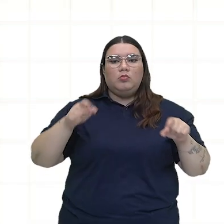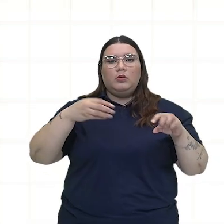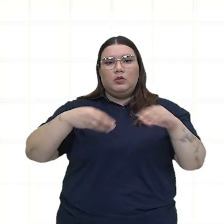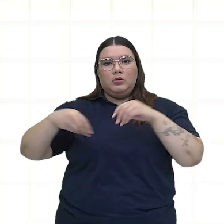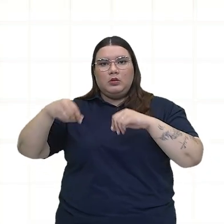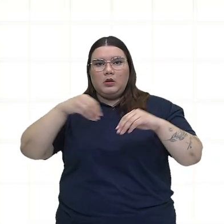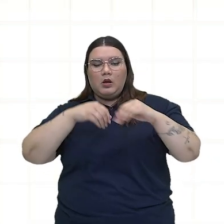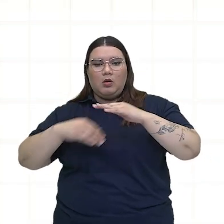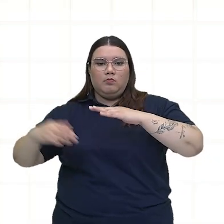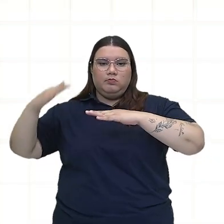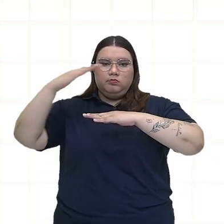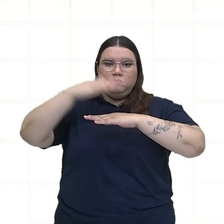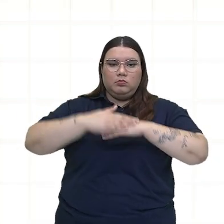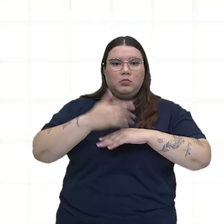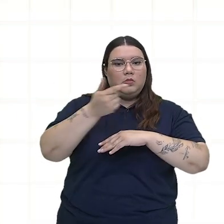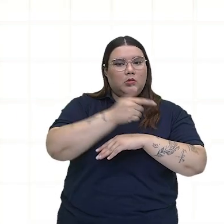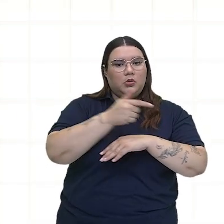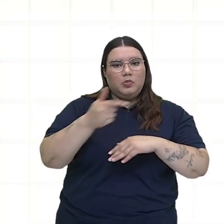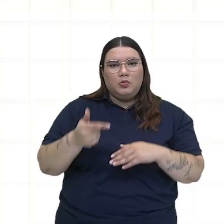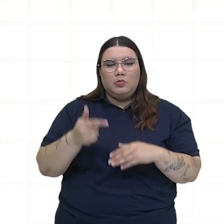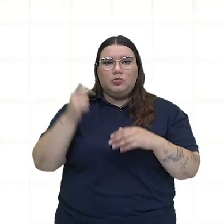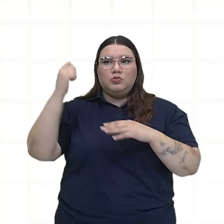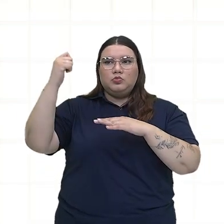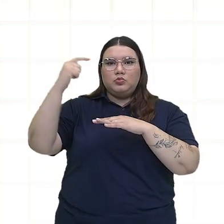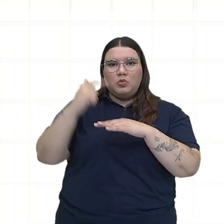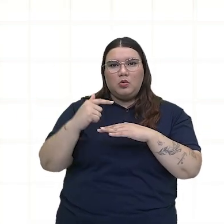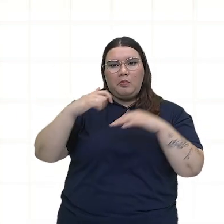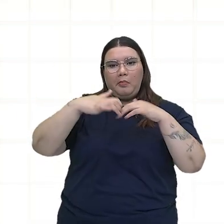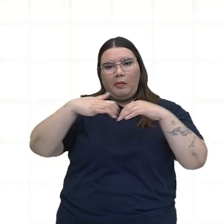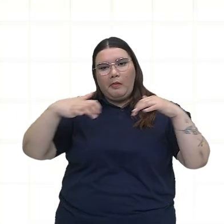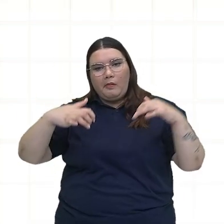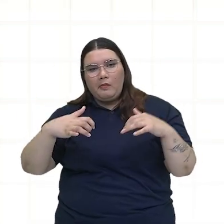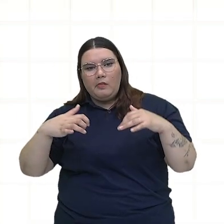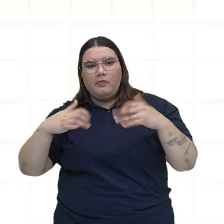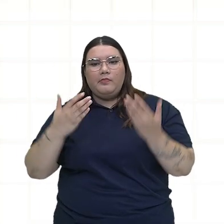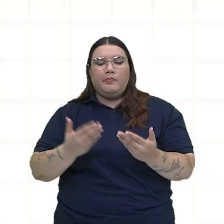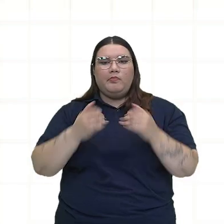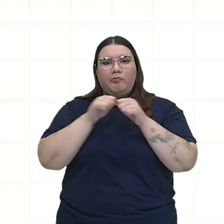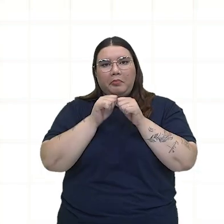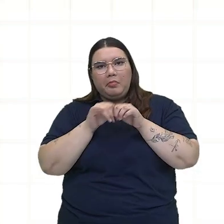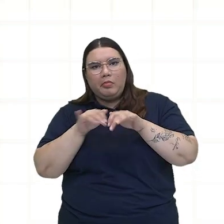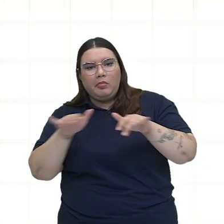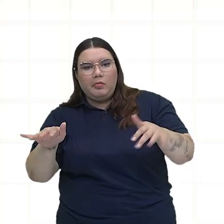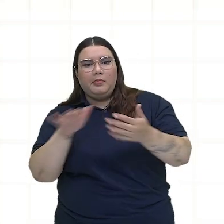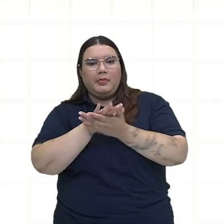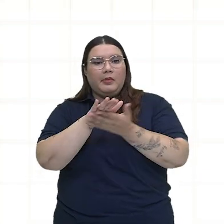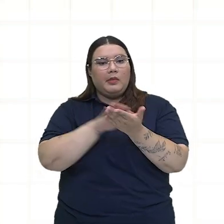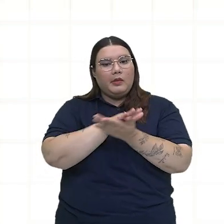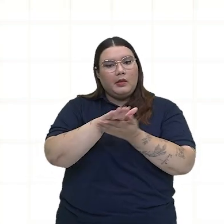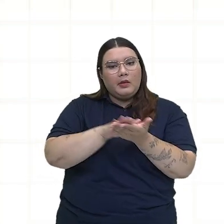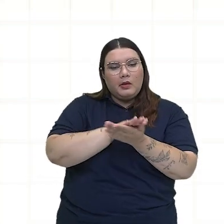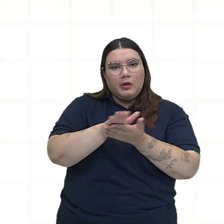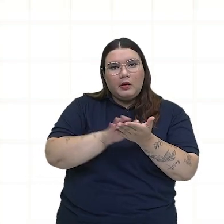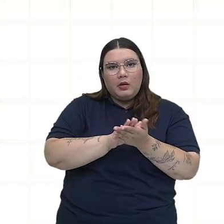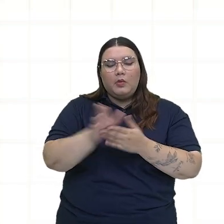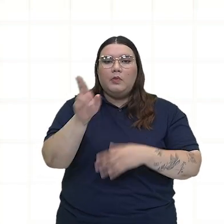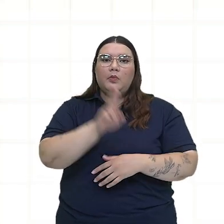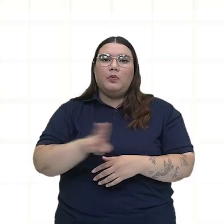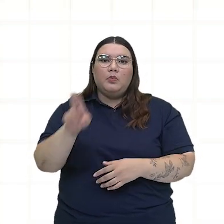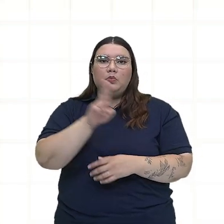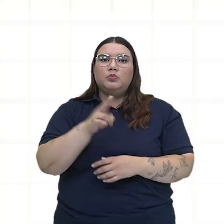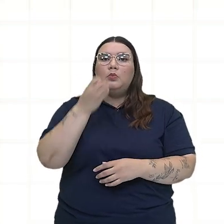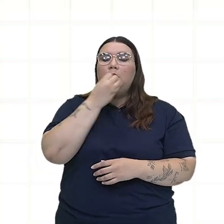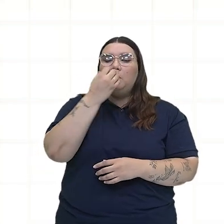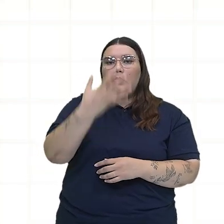protegida, não vai sofrer tanto aquele solo com a erosão, não vai sofrer com o escoamento superficial da